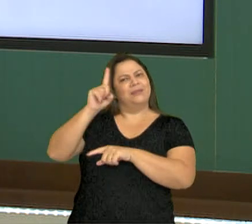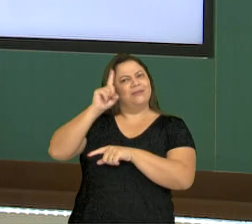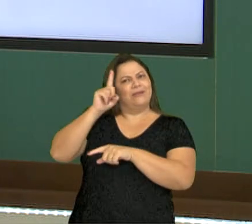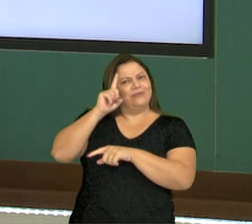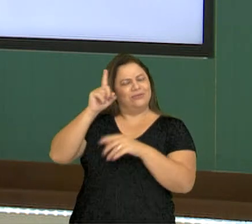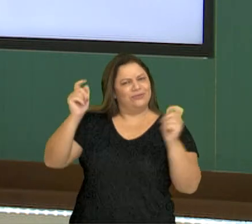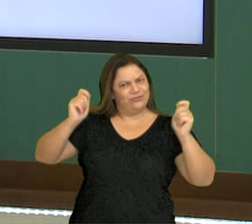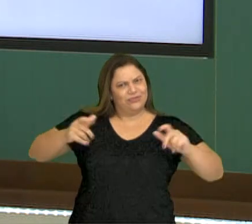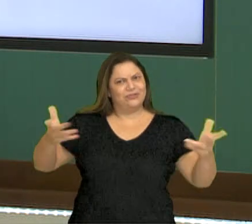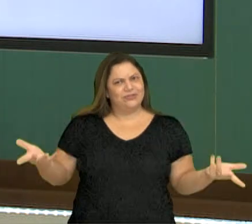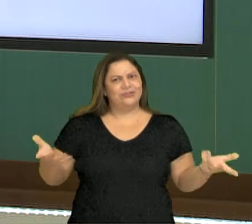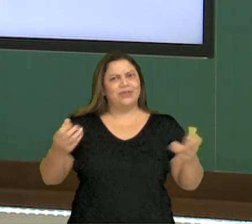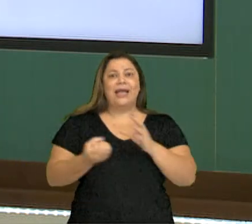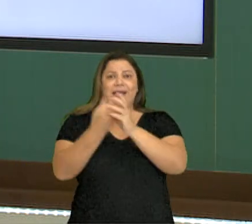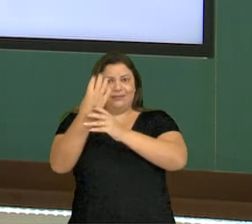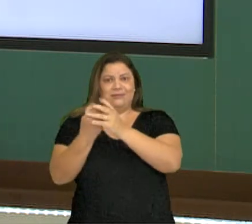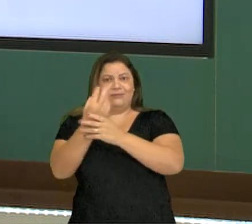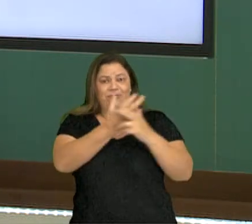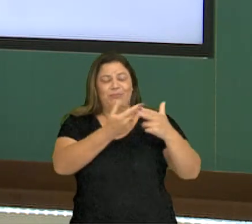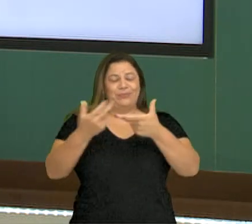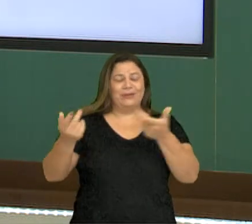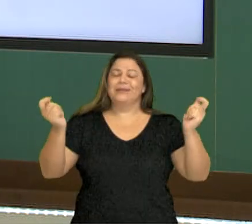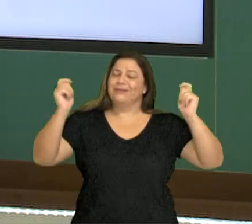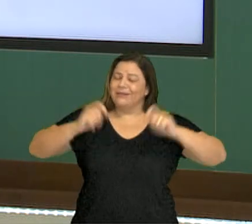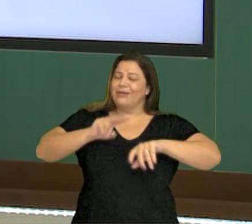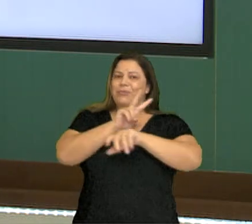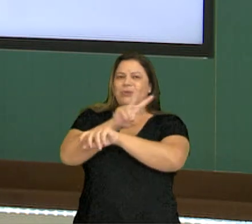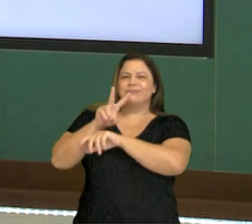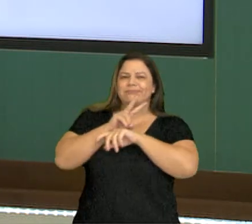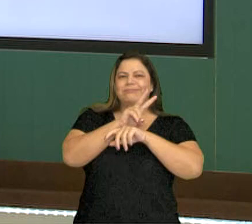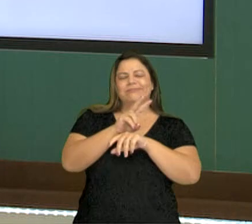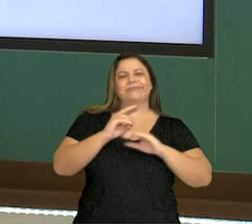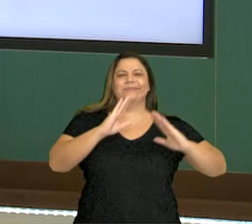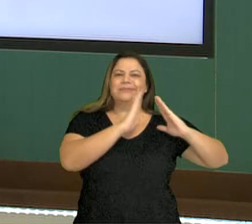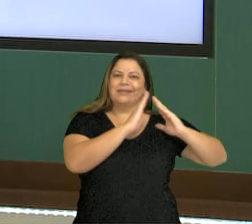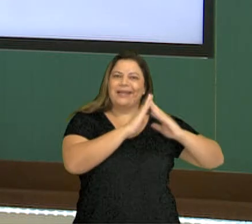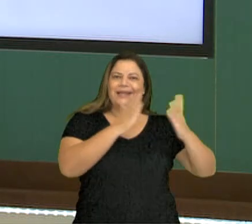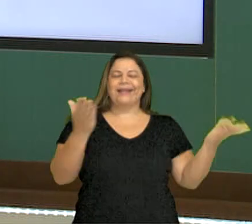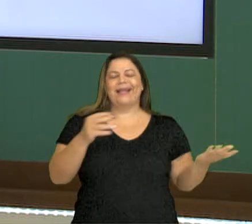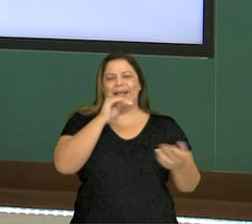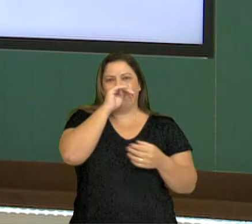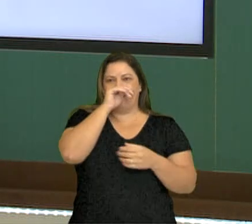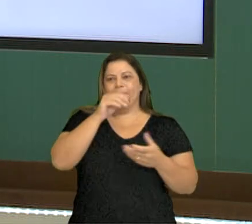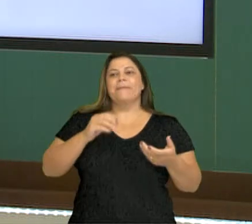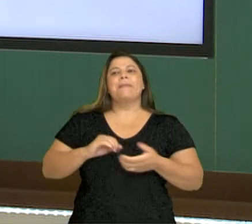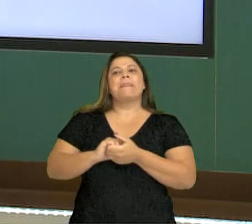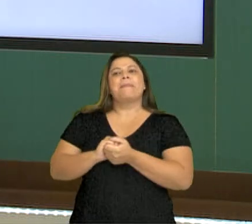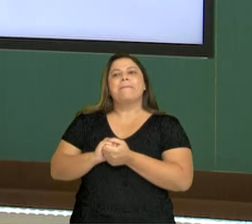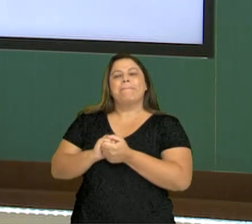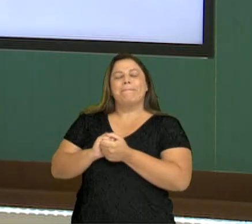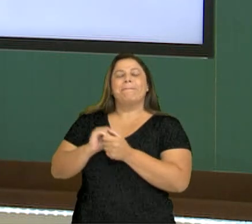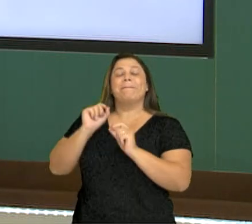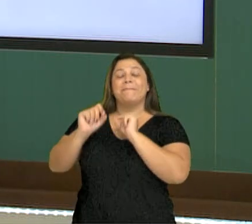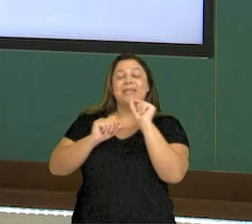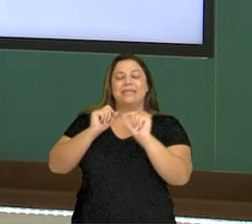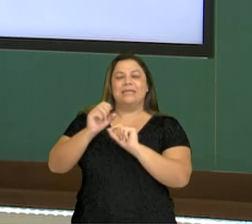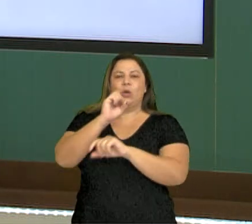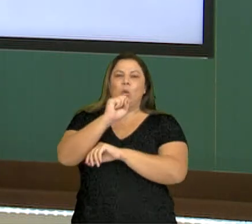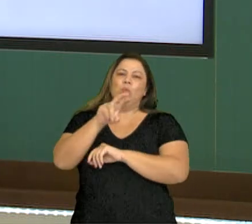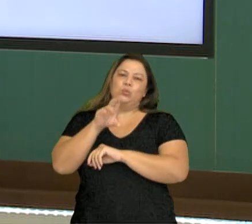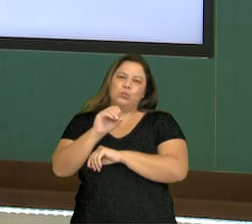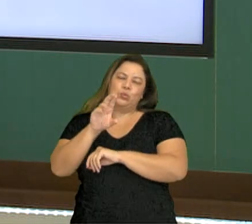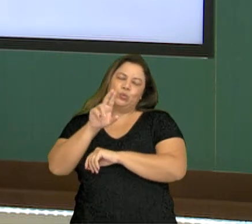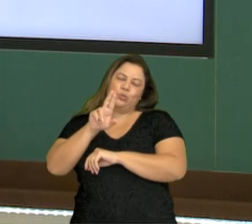né? Também são plantas que a gente pode cultivar na nossa casa. Então, suculentas, cactos